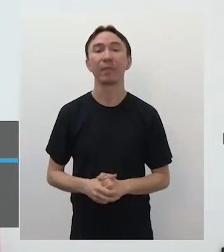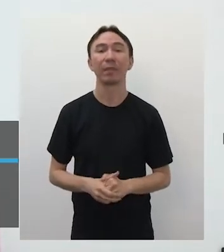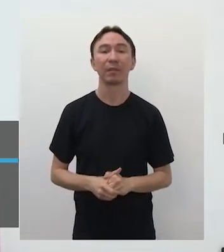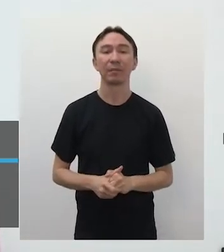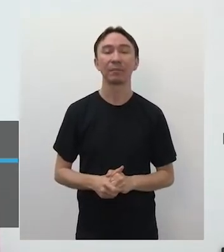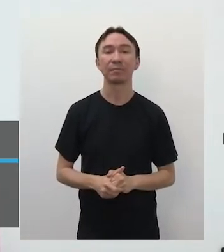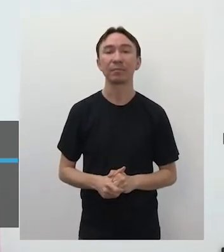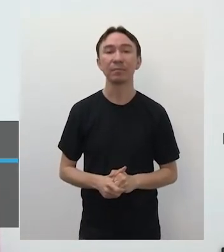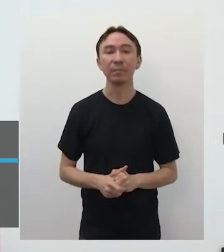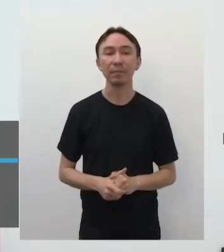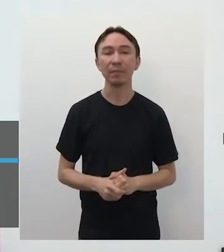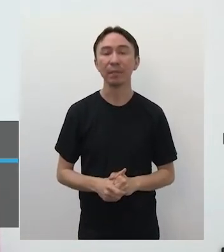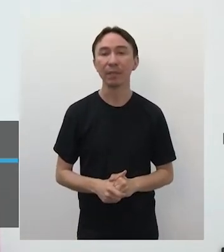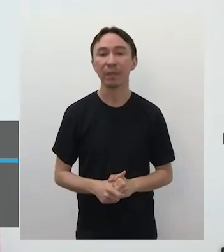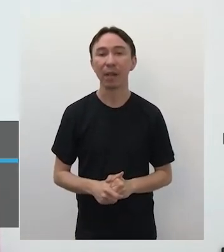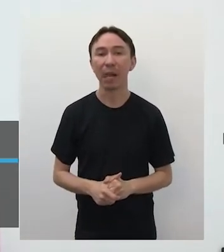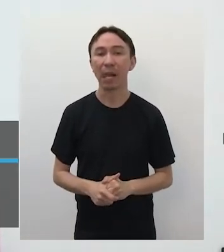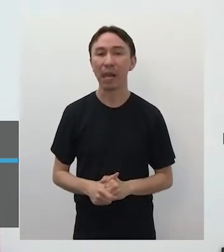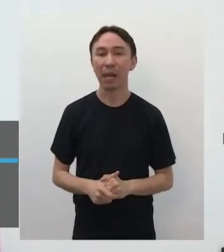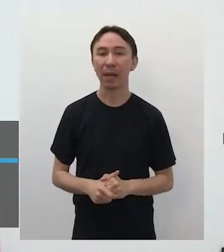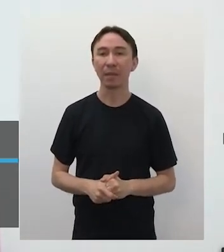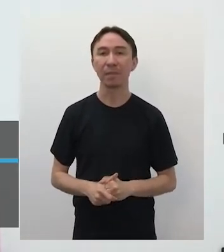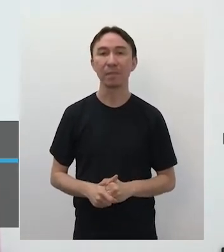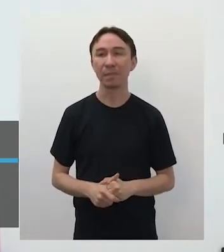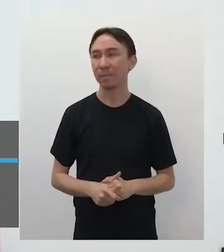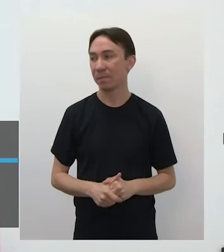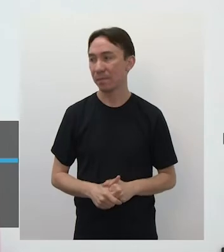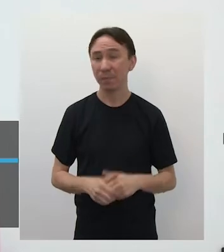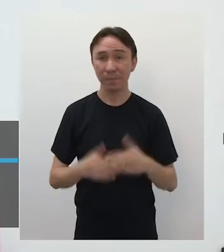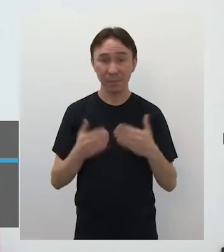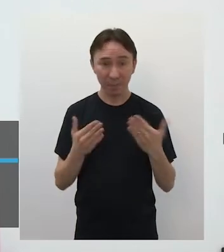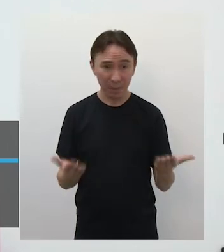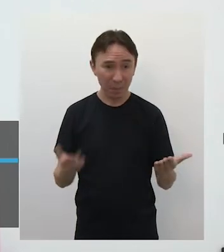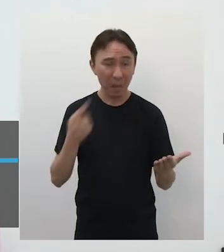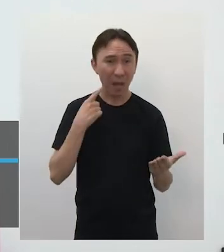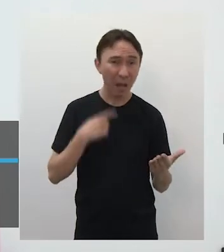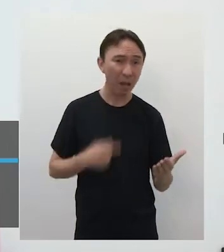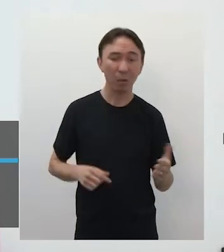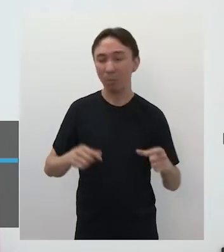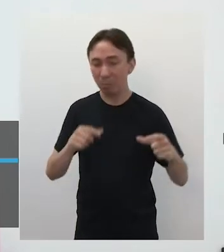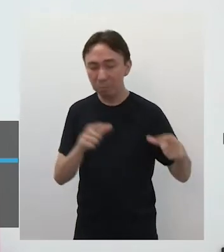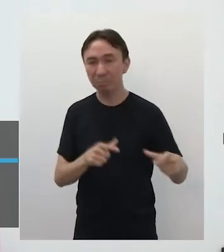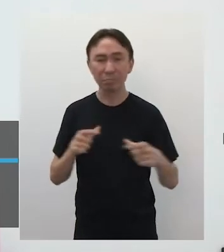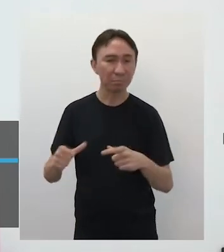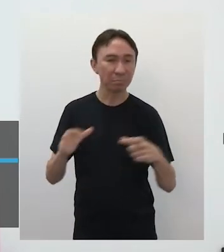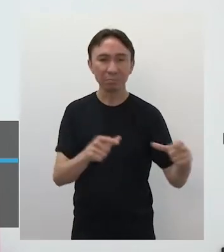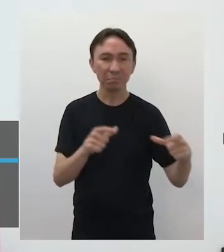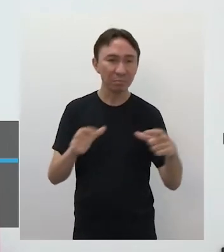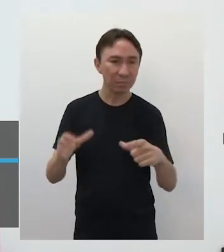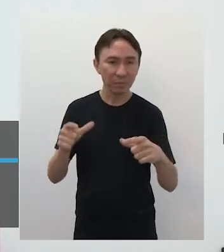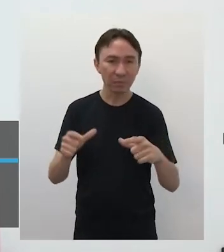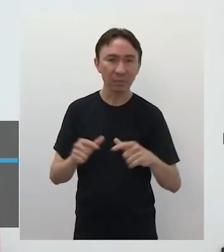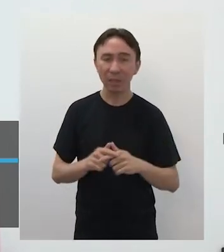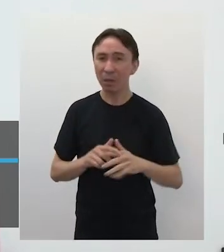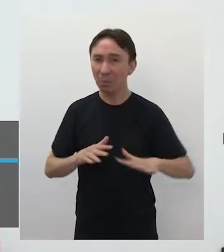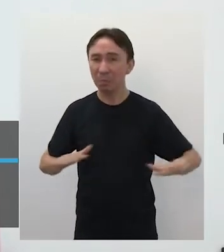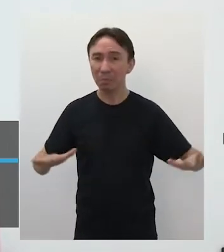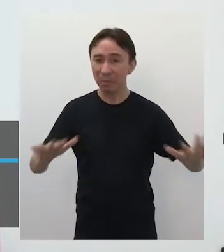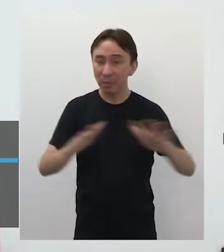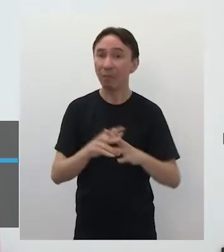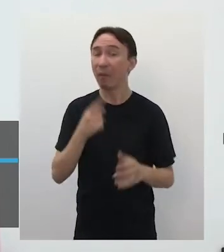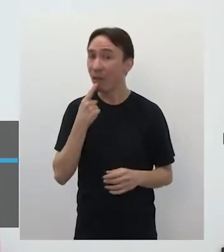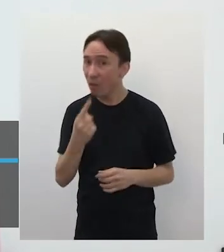desafios, porque nós somos seres que estamos sempre aprendendo, né? E o aprendizado fez